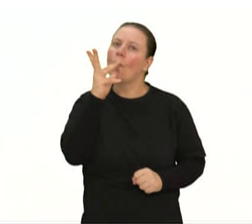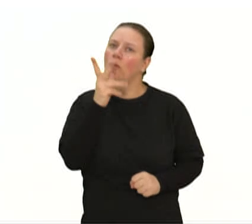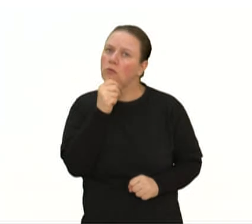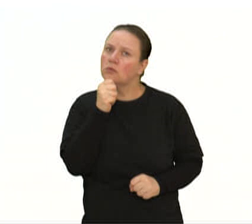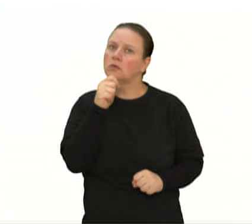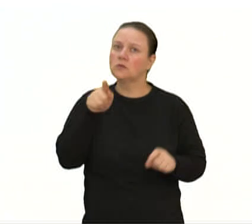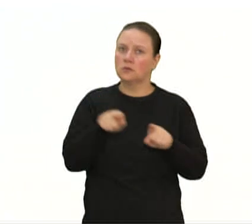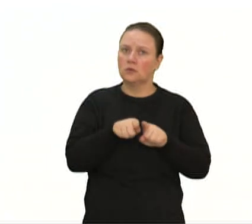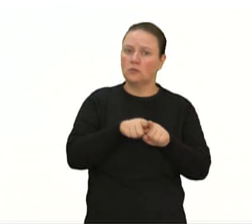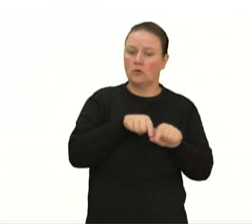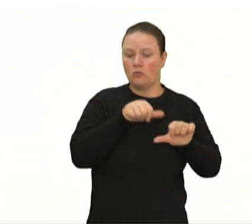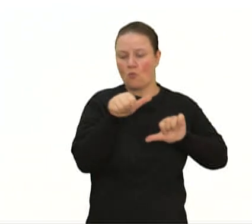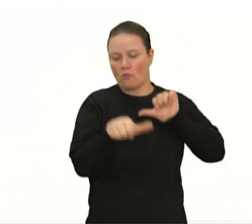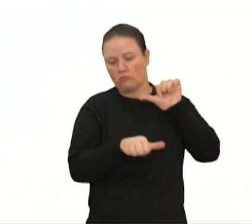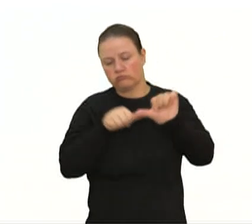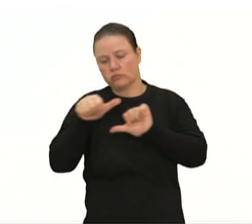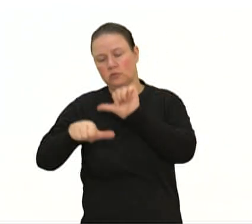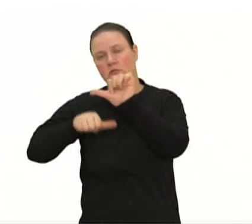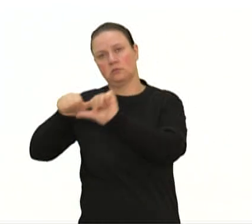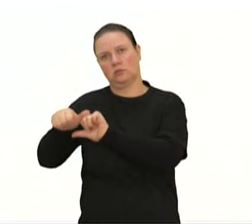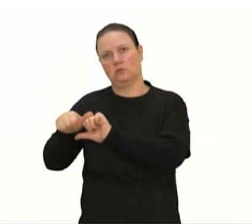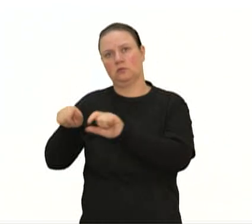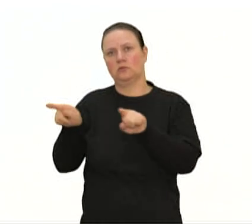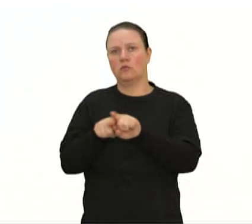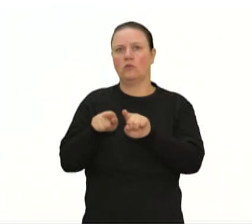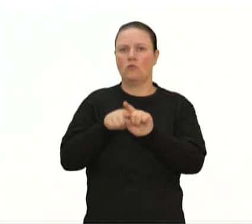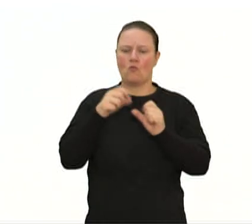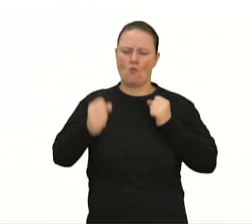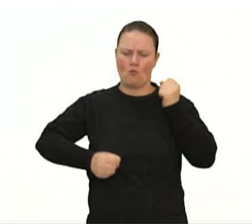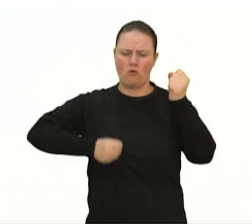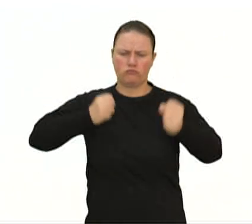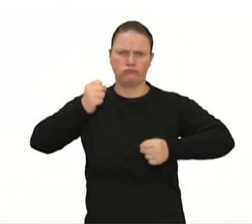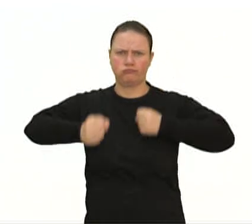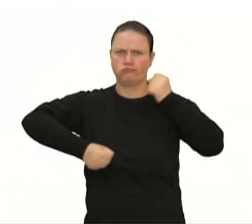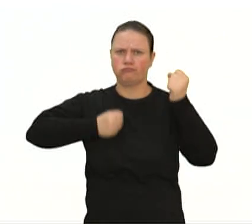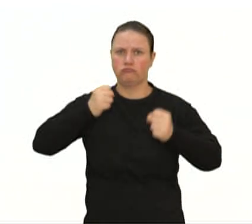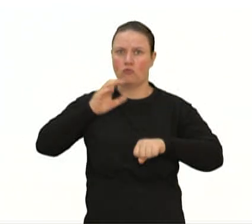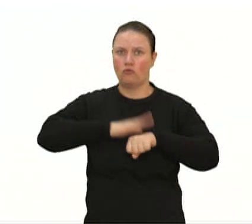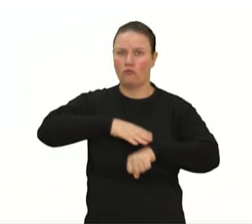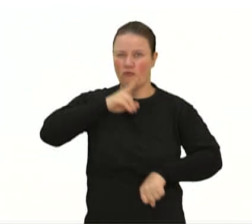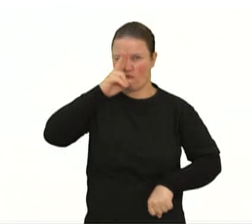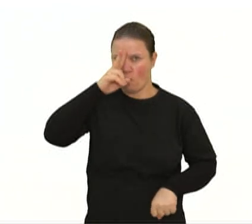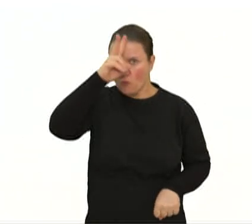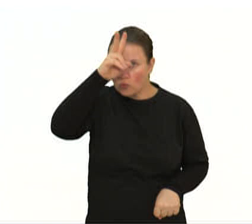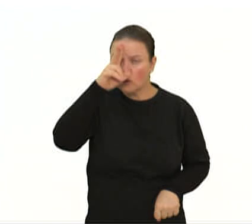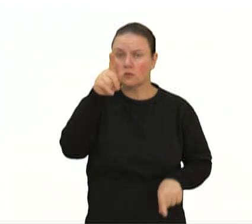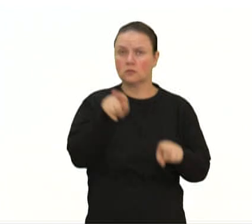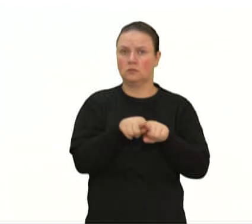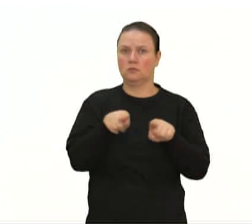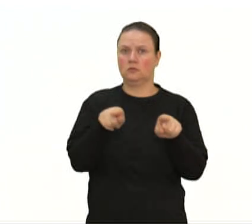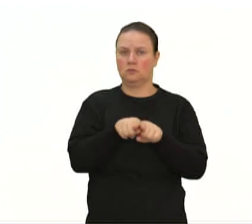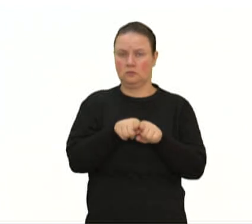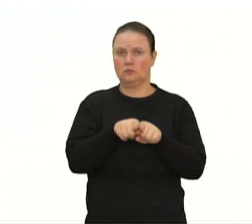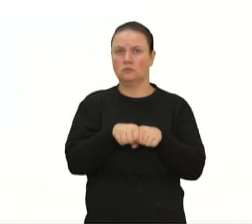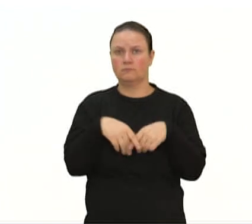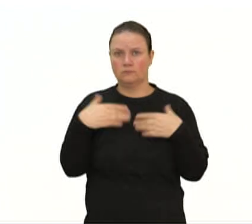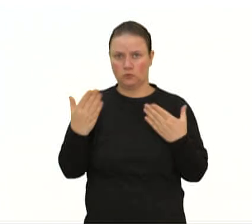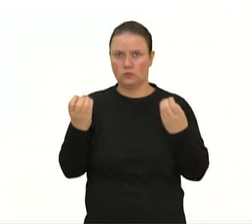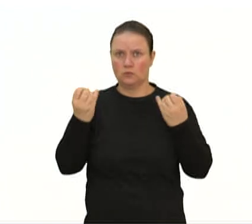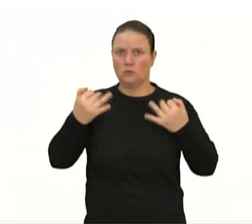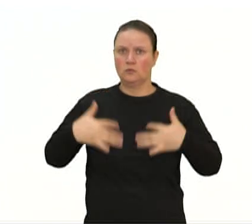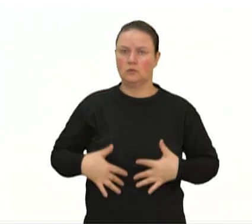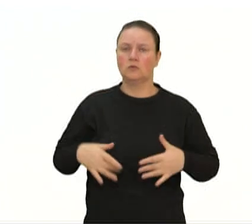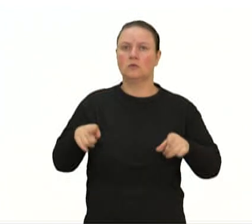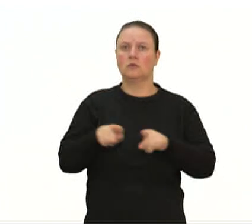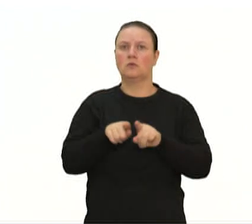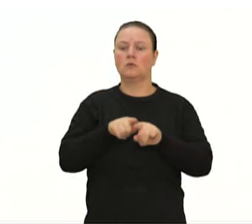intervalados, repetidos sprints, ou seja, corridas com alta intensidade, curtas ou longas de alta intensidade, como eu falei,